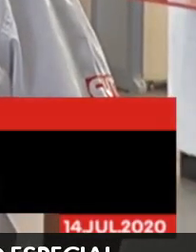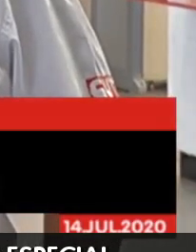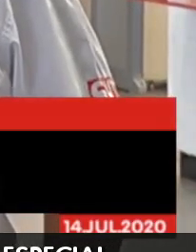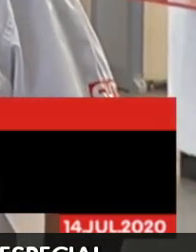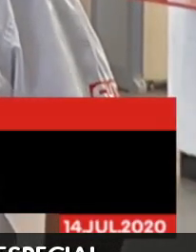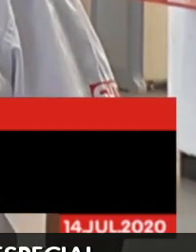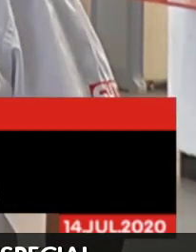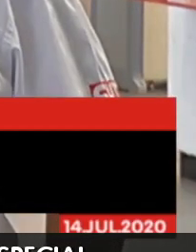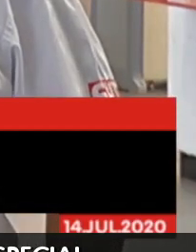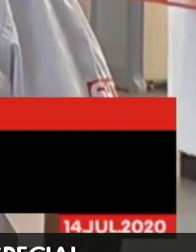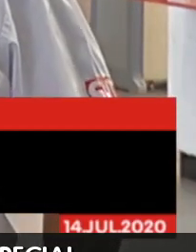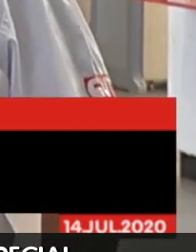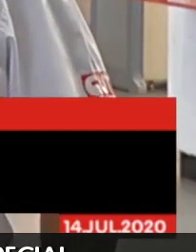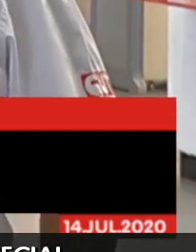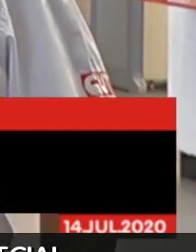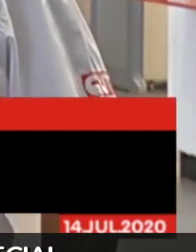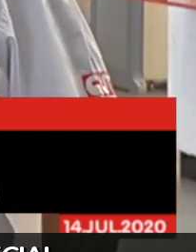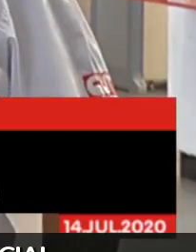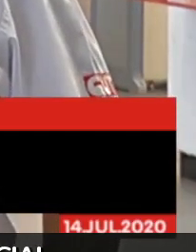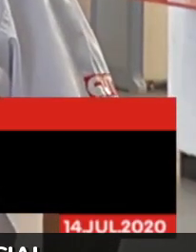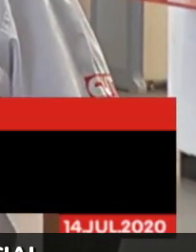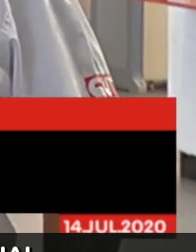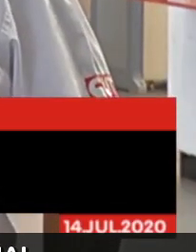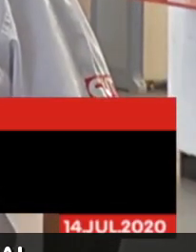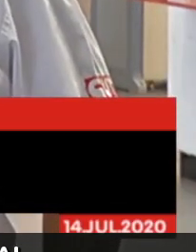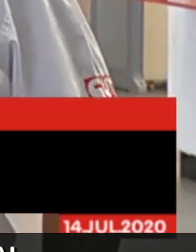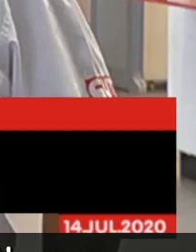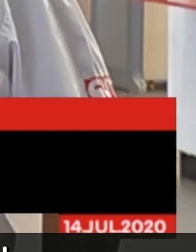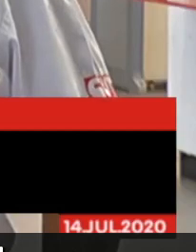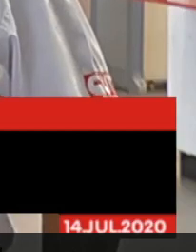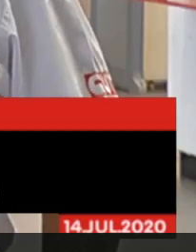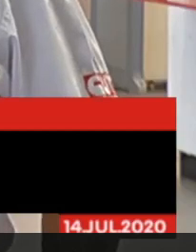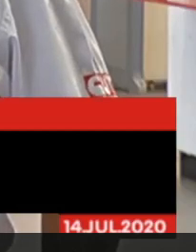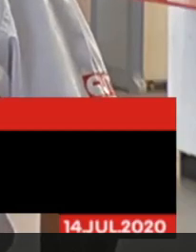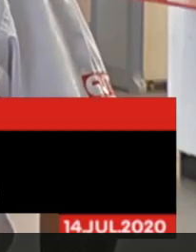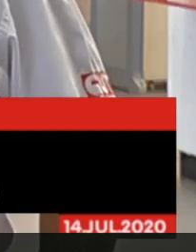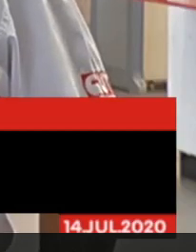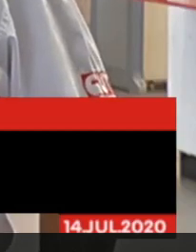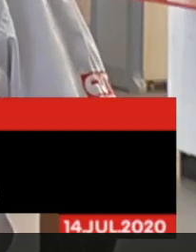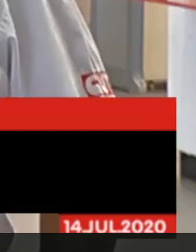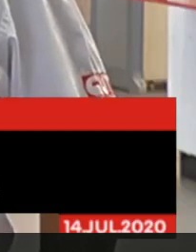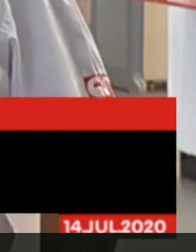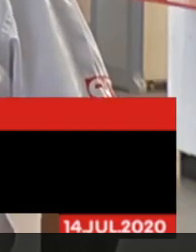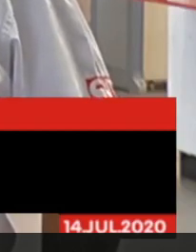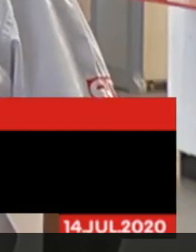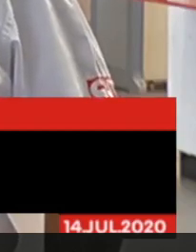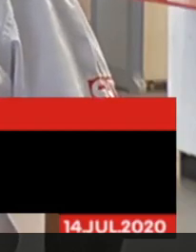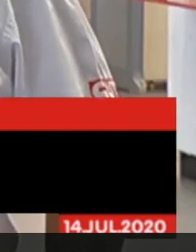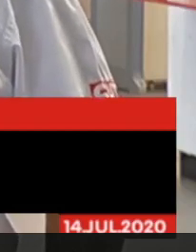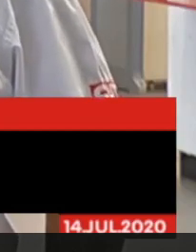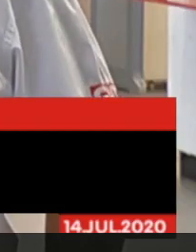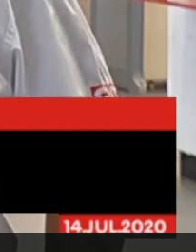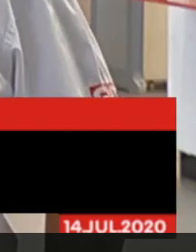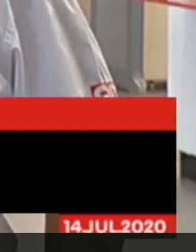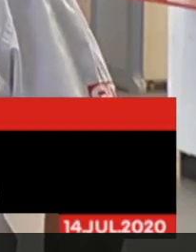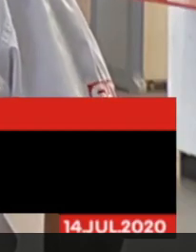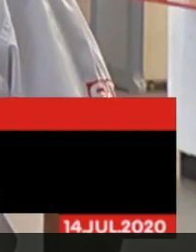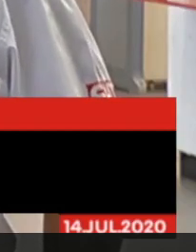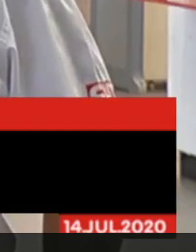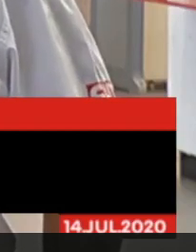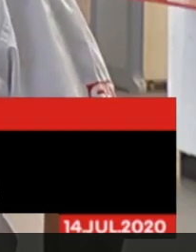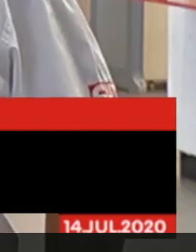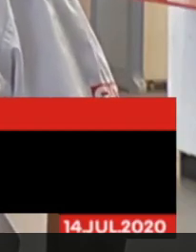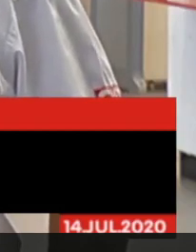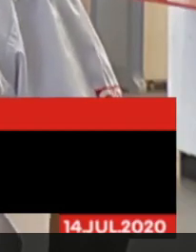atentamente conversando com os deputados para que, de fato, seja votado, ou seja, que essa tramitação